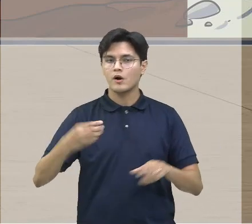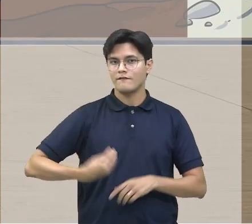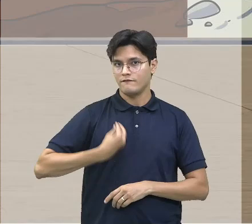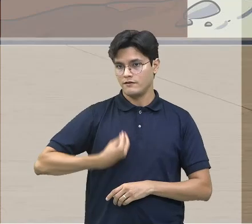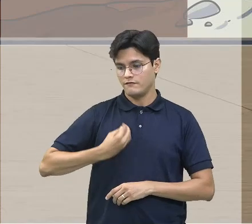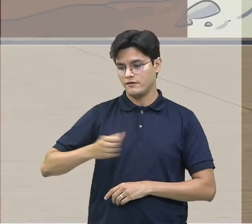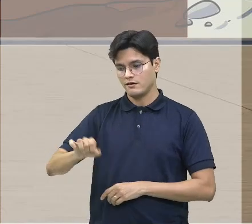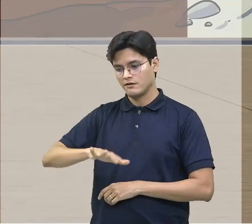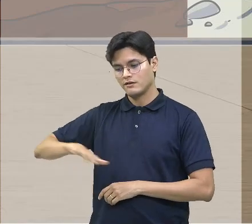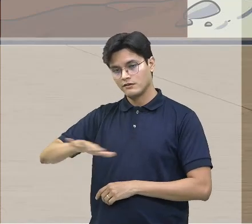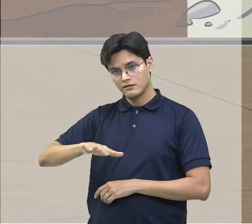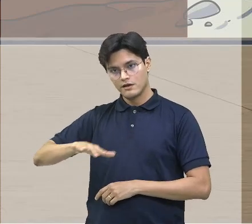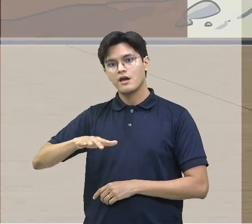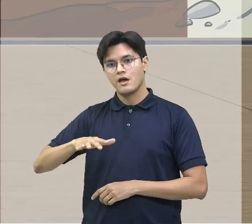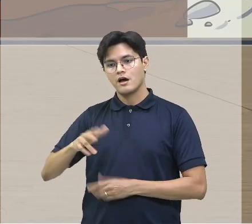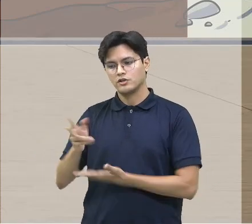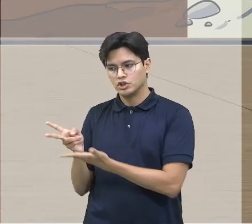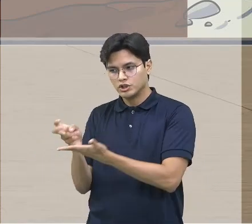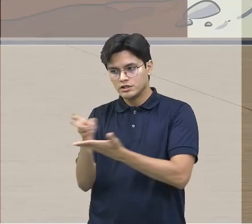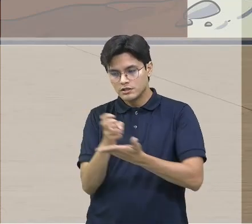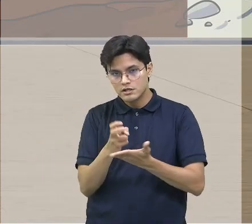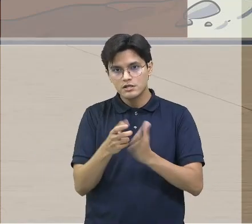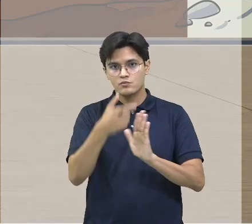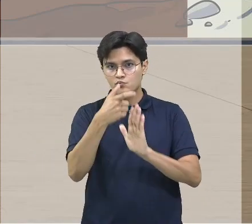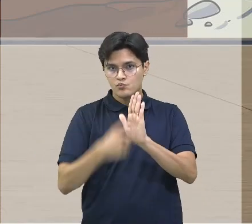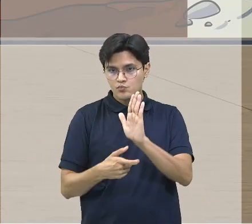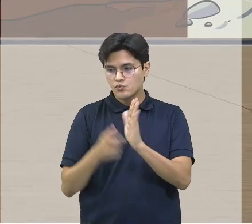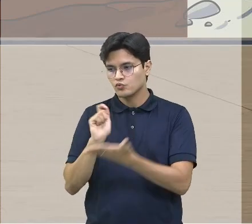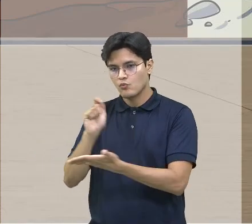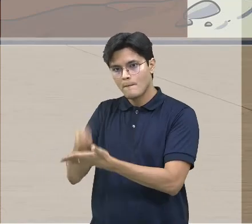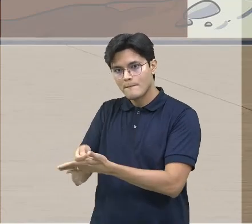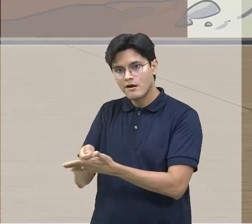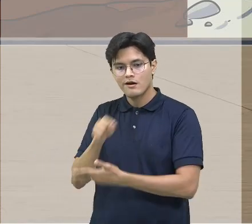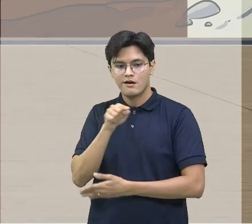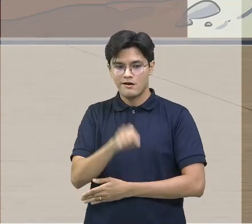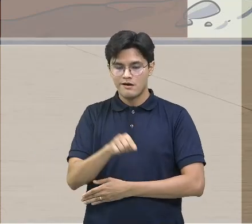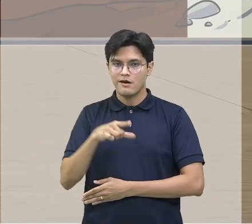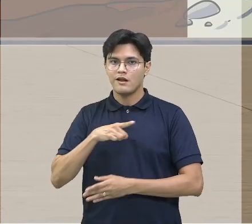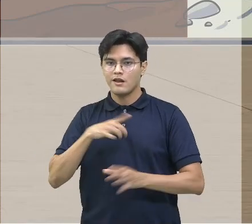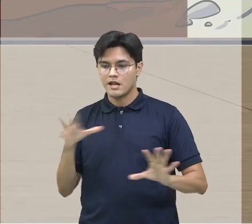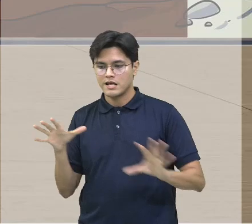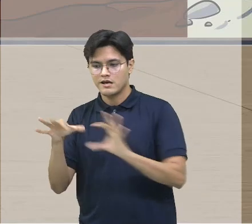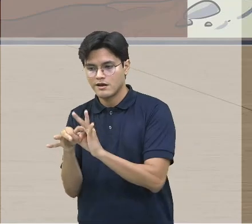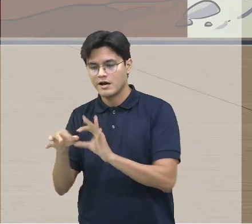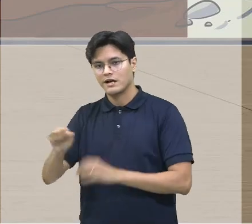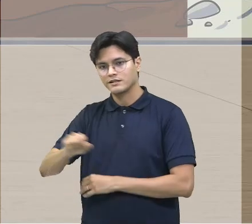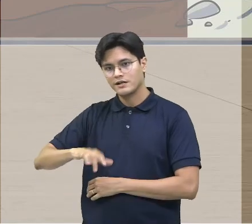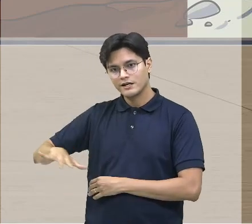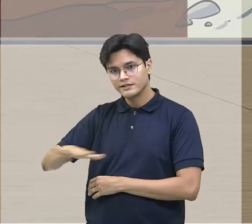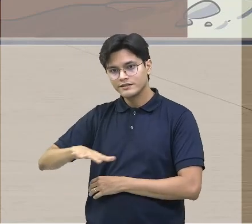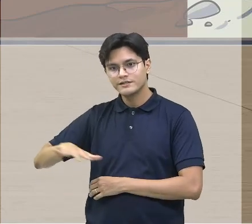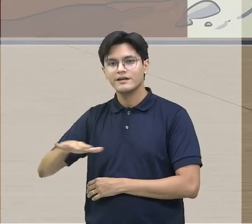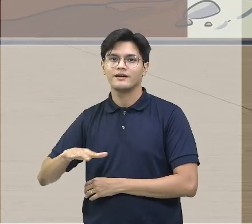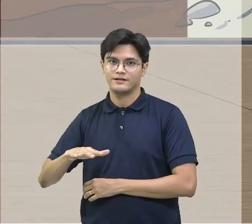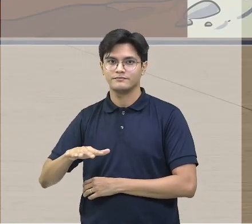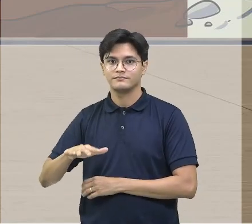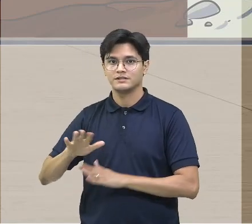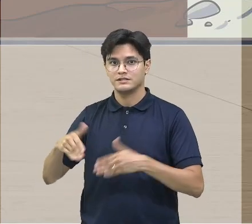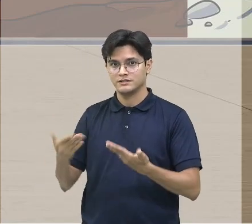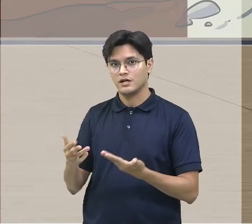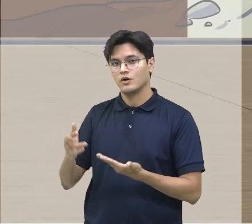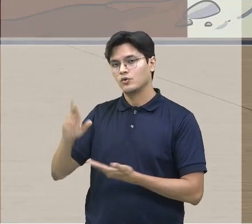esses tributos, ela está diretamente ligada àquela terra, àquele senhor, ela não pode sair de lá sem a